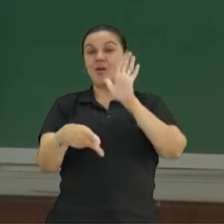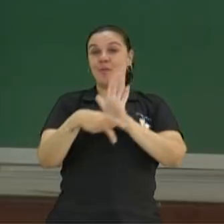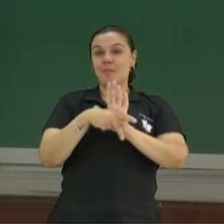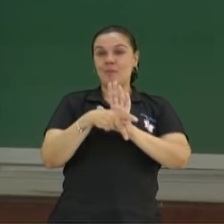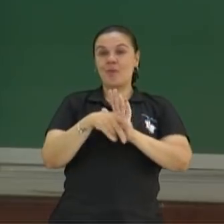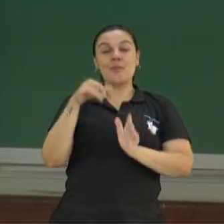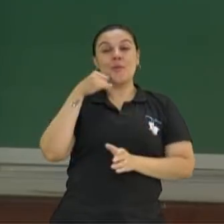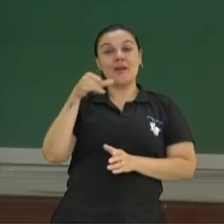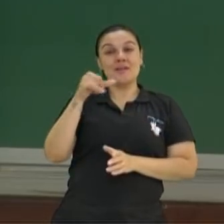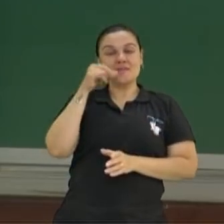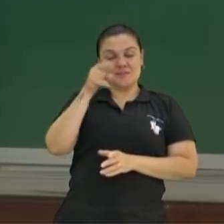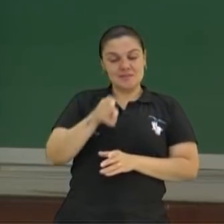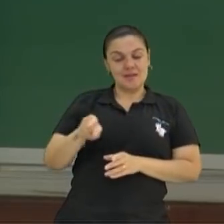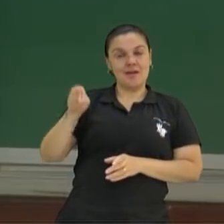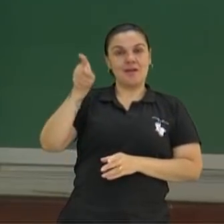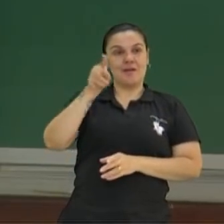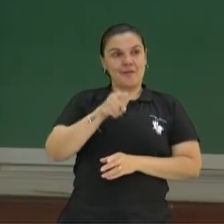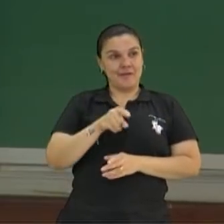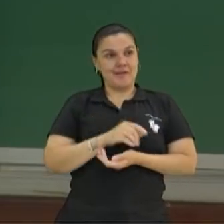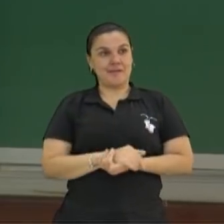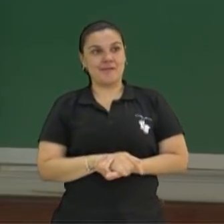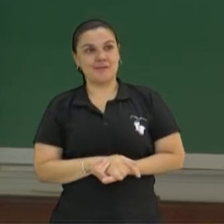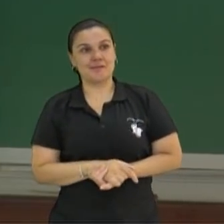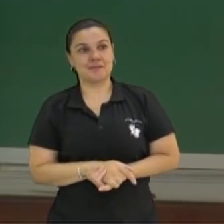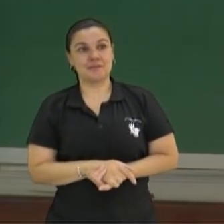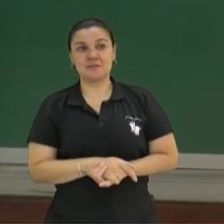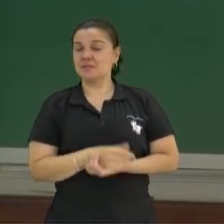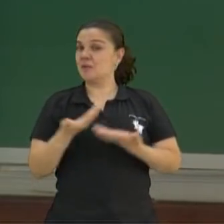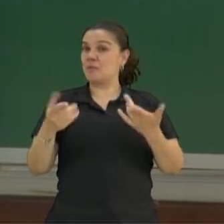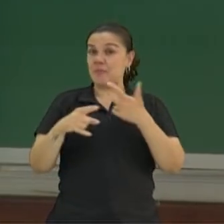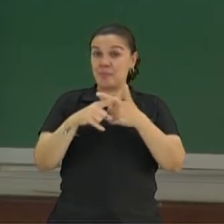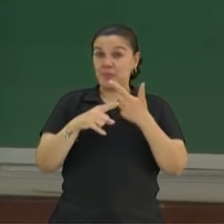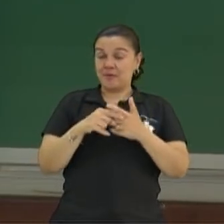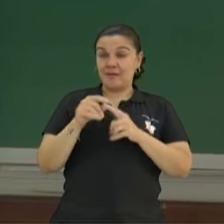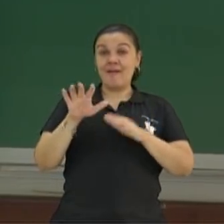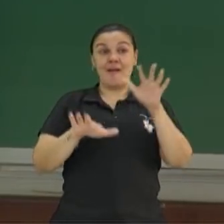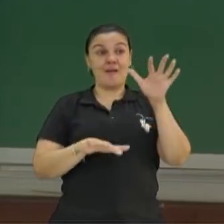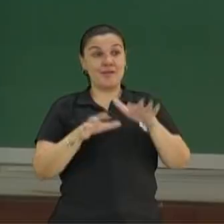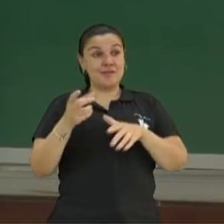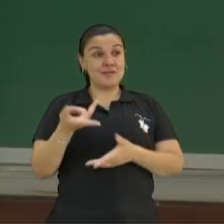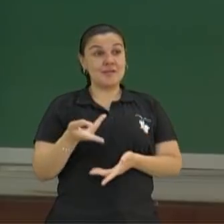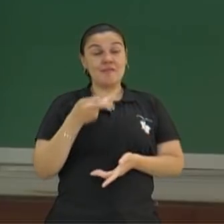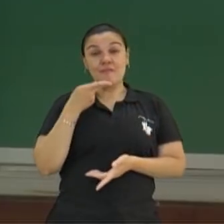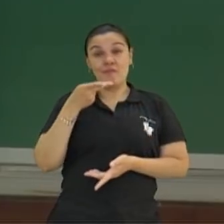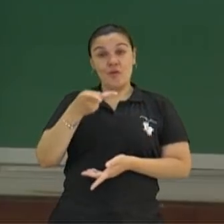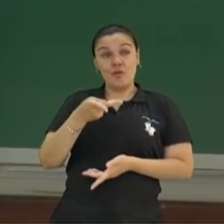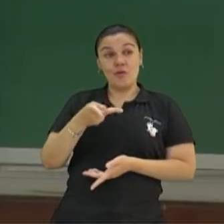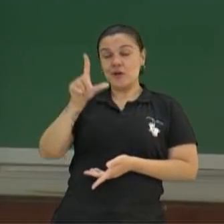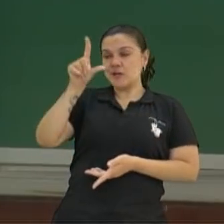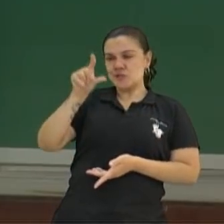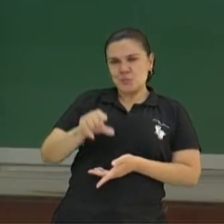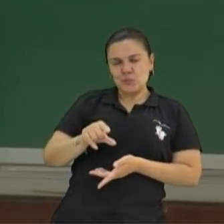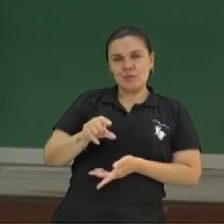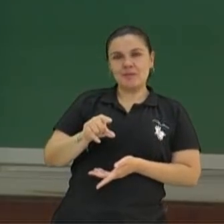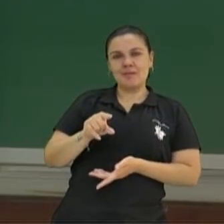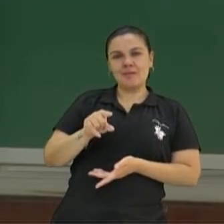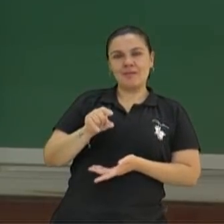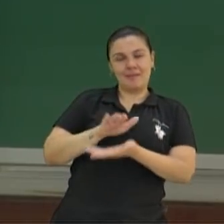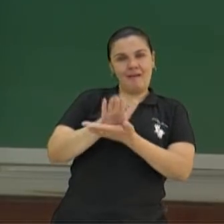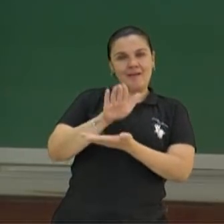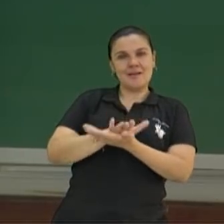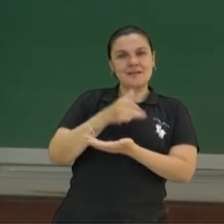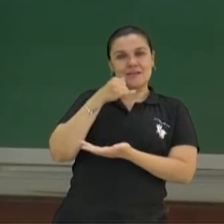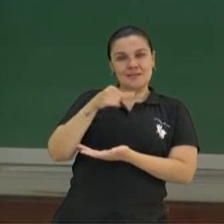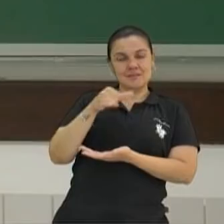medidores de eletricidade, sobre os contadores da Copel. Porque em algum momento alguém disse que isso reduziria o consumo de